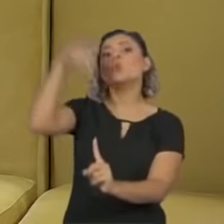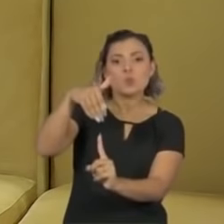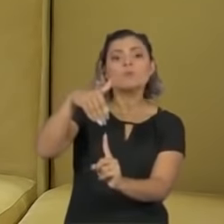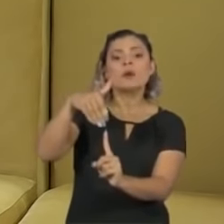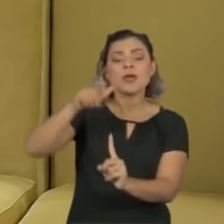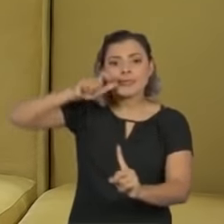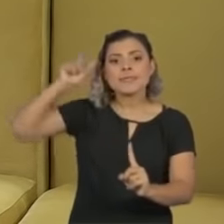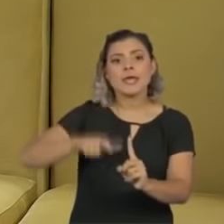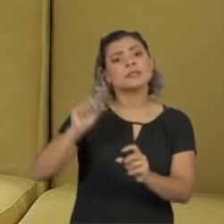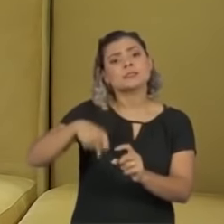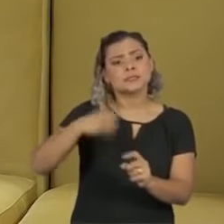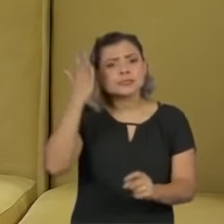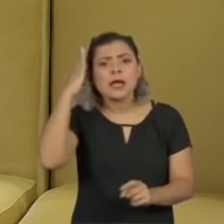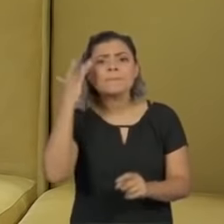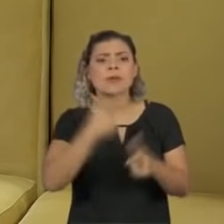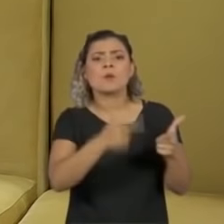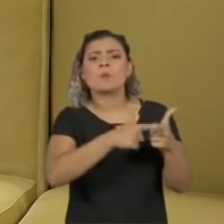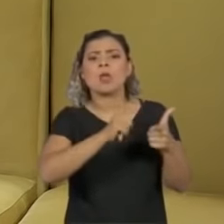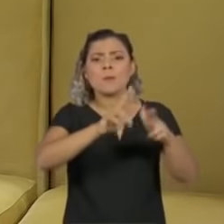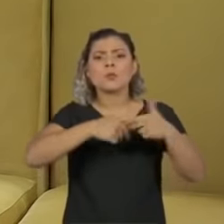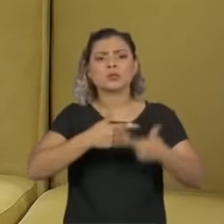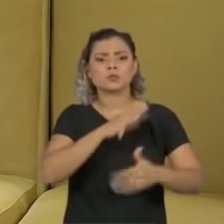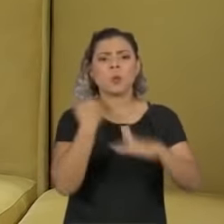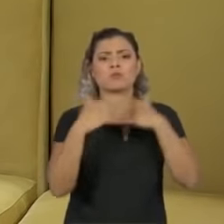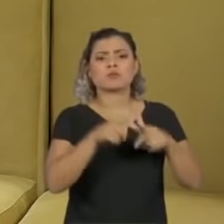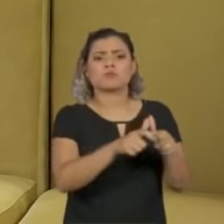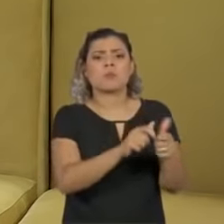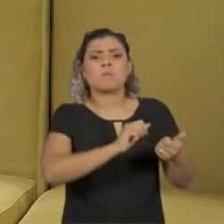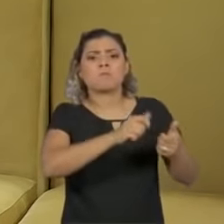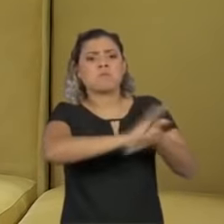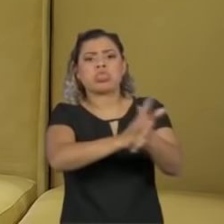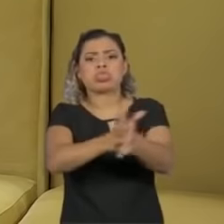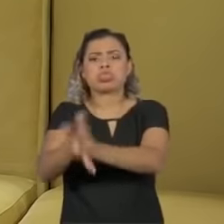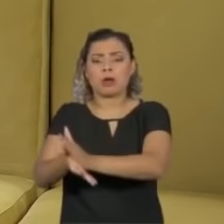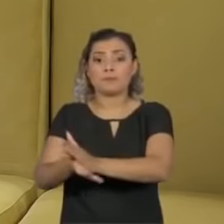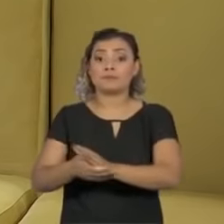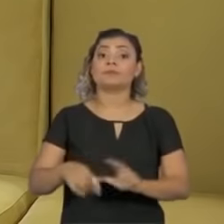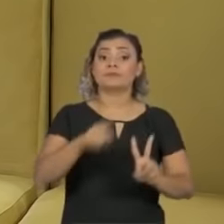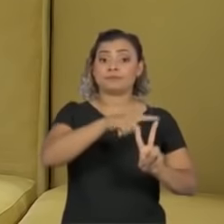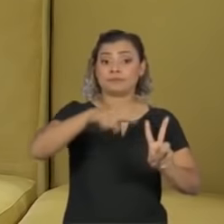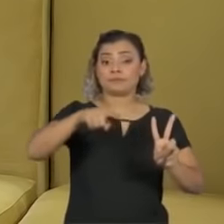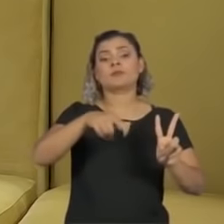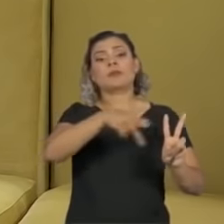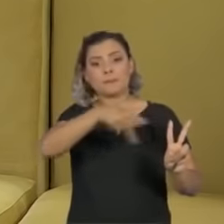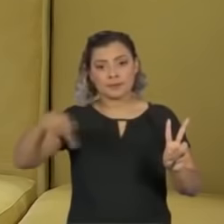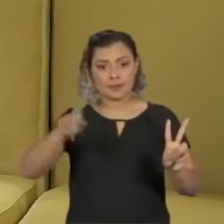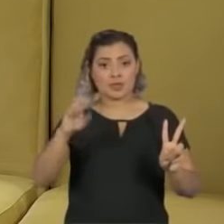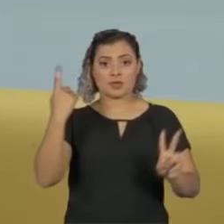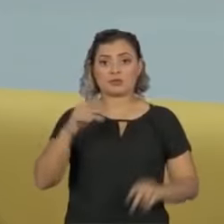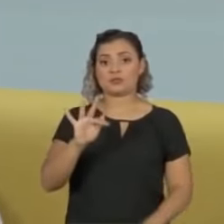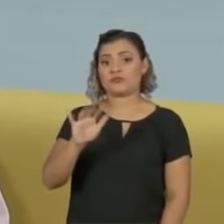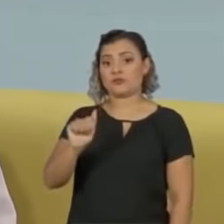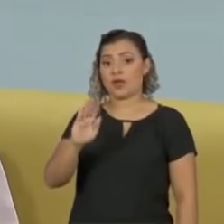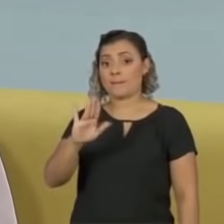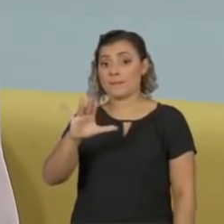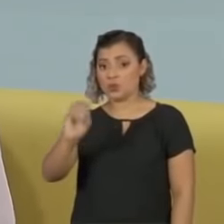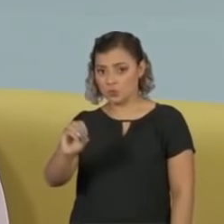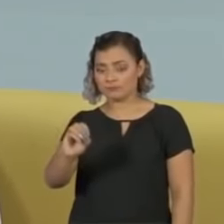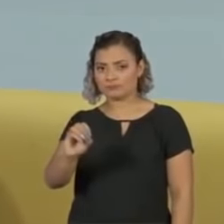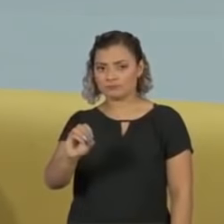há intenção de matar. Entre os denunciados está o ex-presidente da Vale, Fábio Schwartzman. A